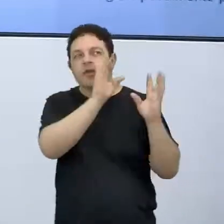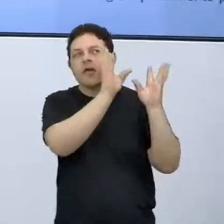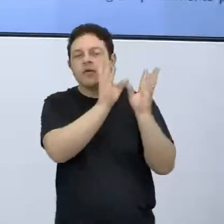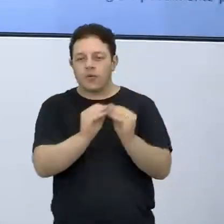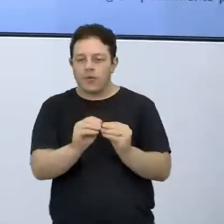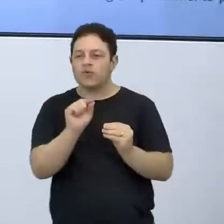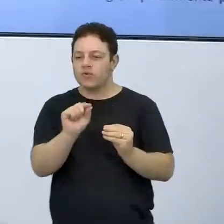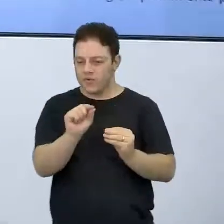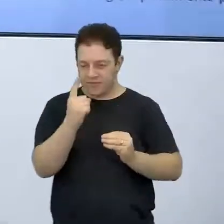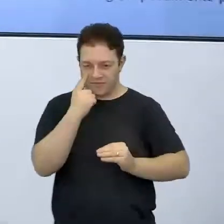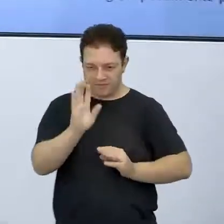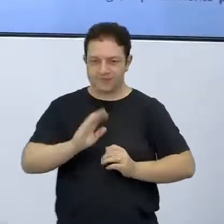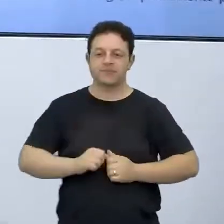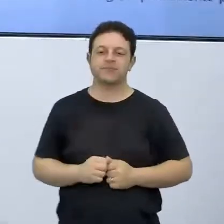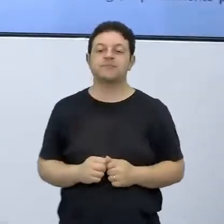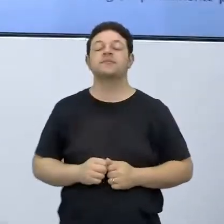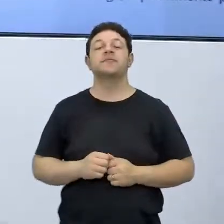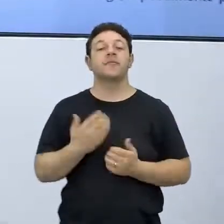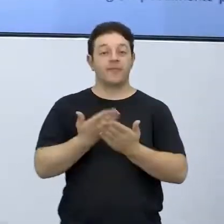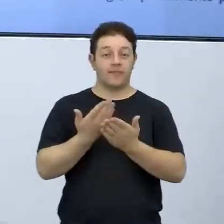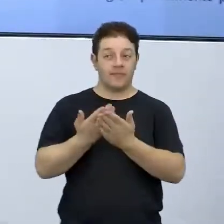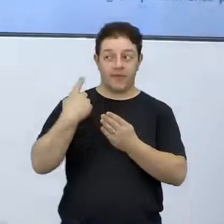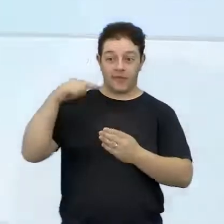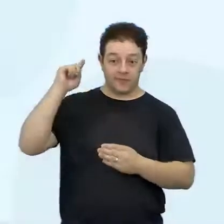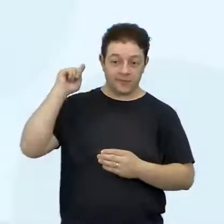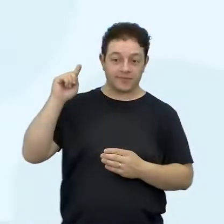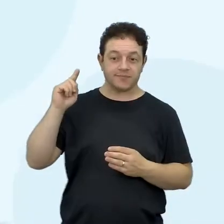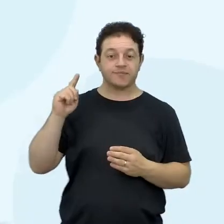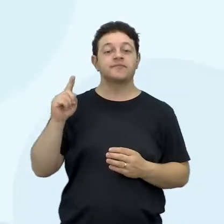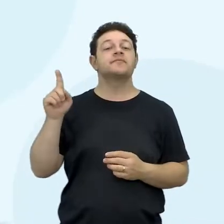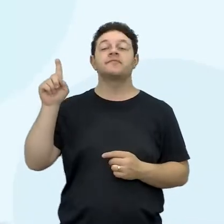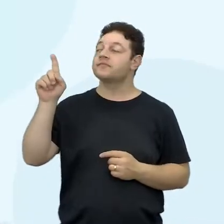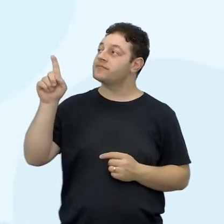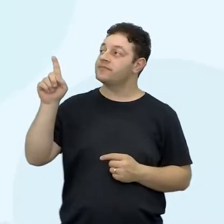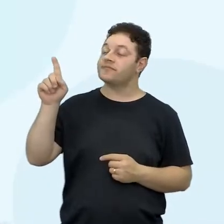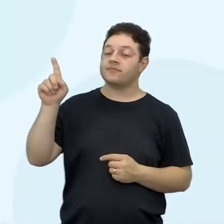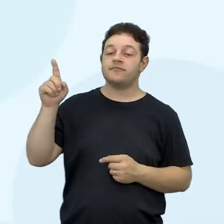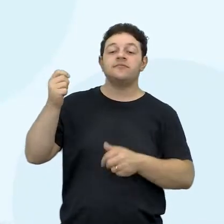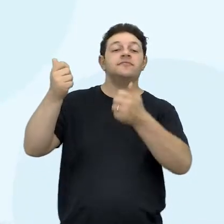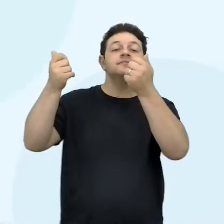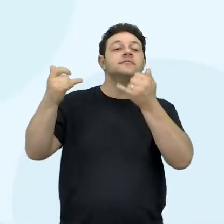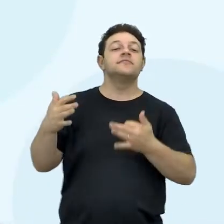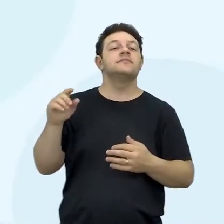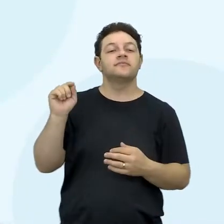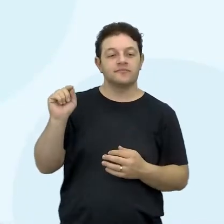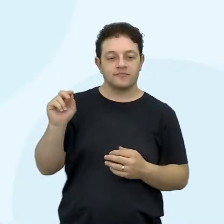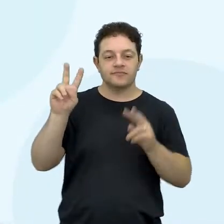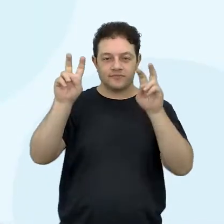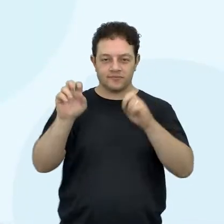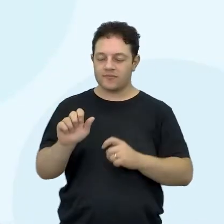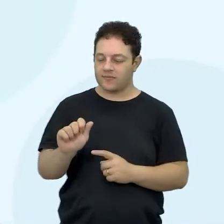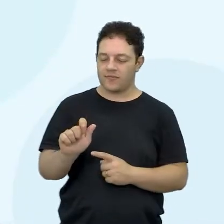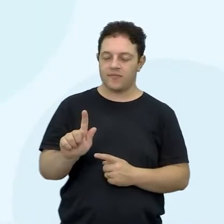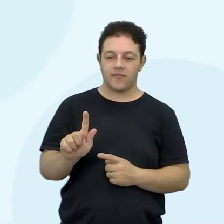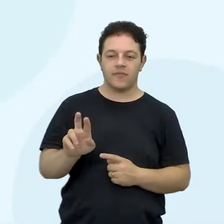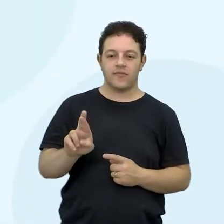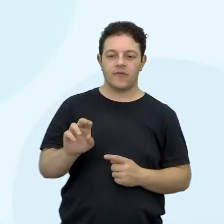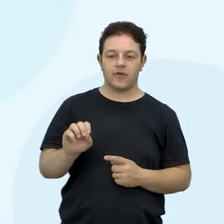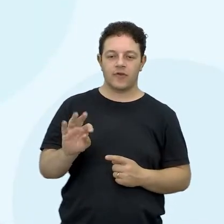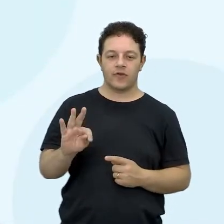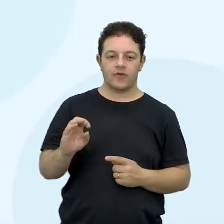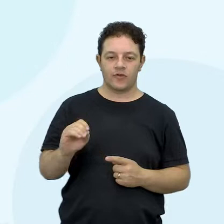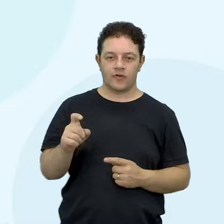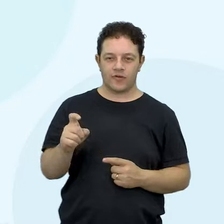na nossa última aula. Na aula passada, então, a gente falou um pouquinho aí a respeito dos